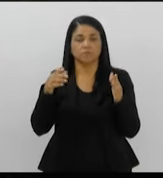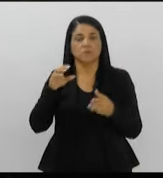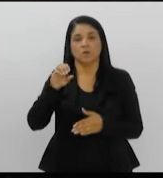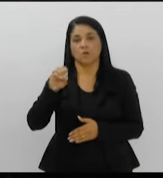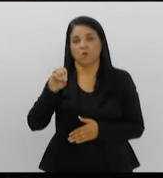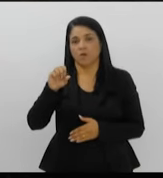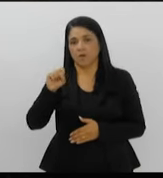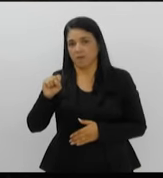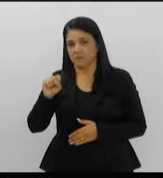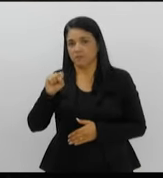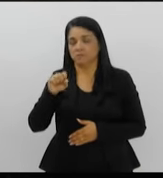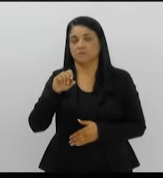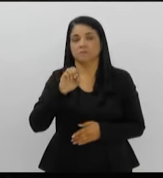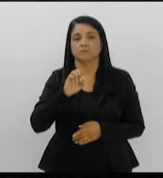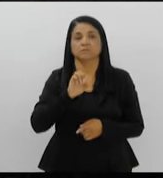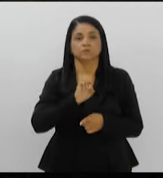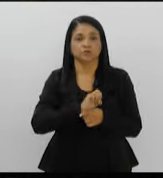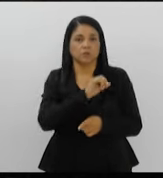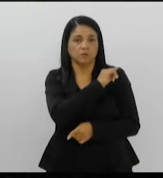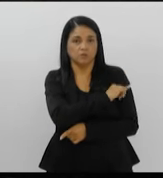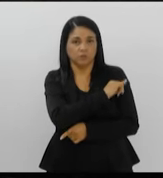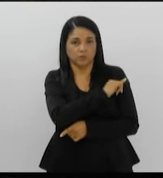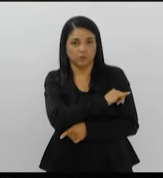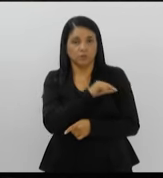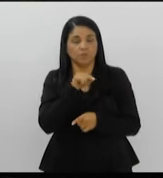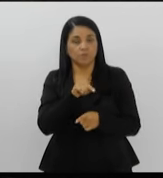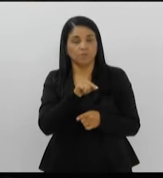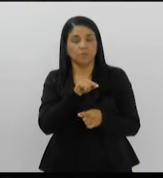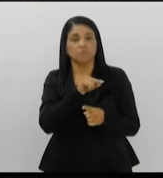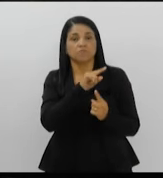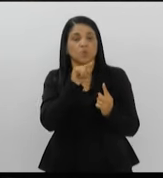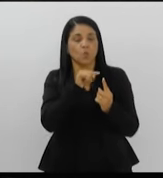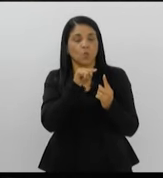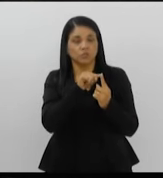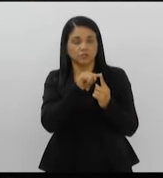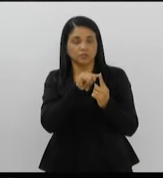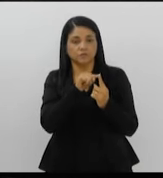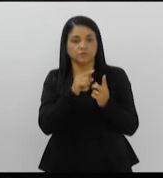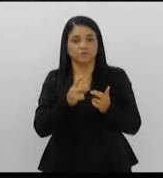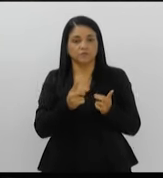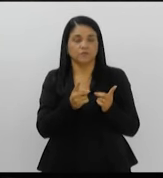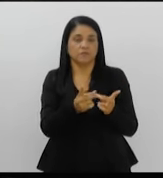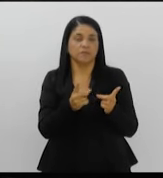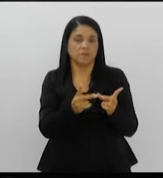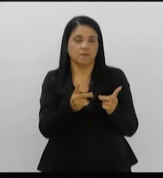que vai na mesma lógica da privatização da saúde.